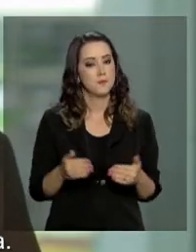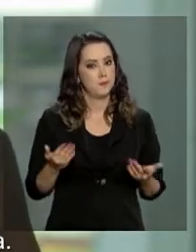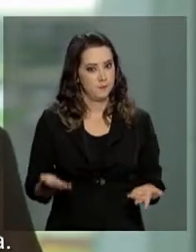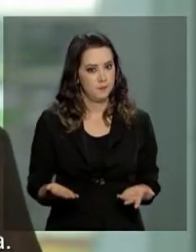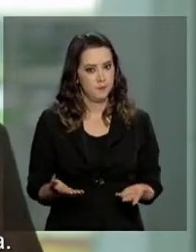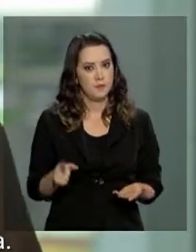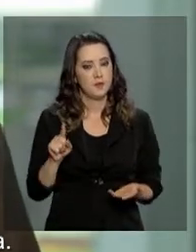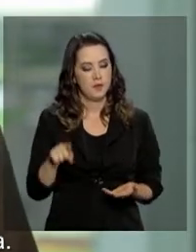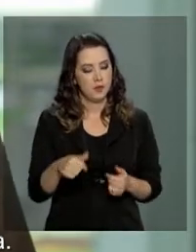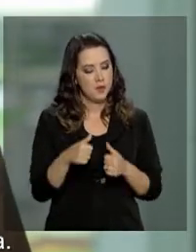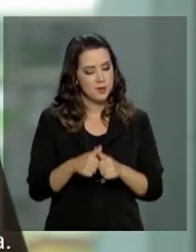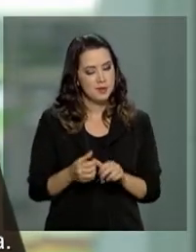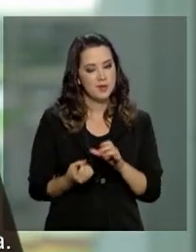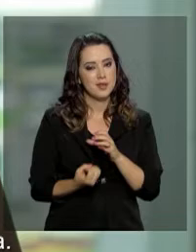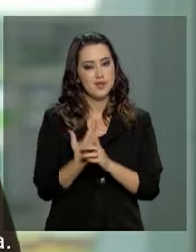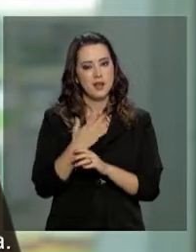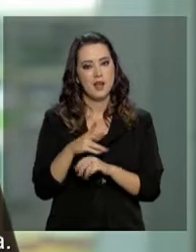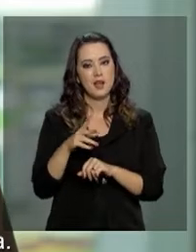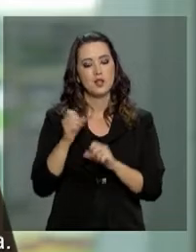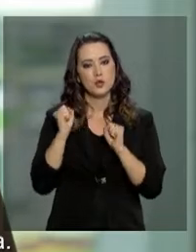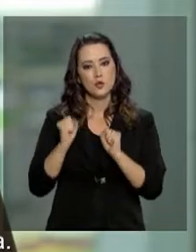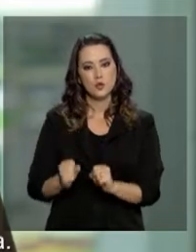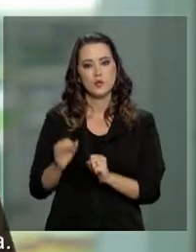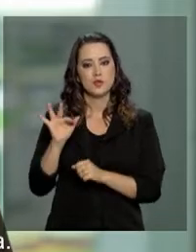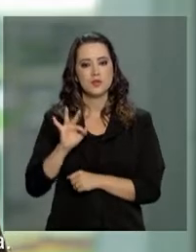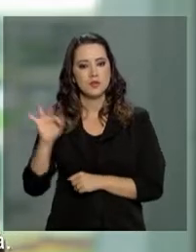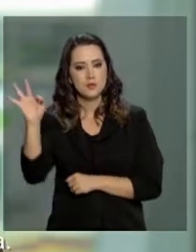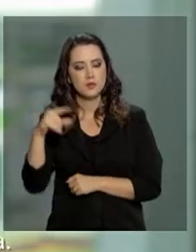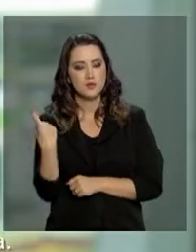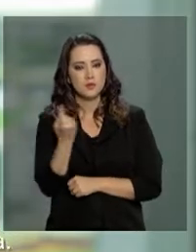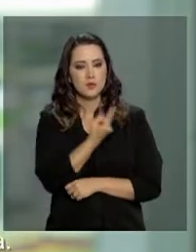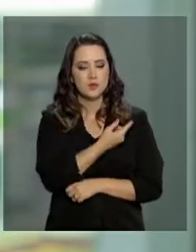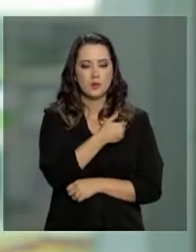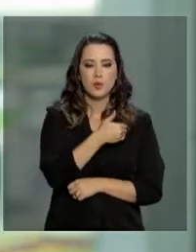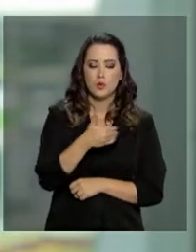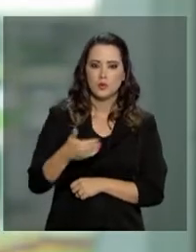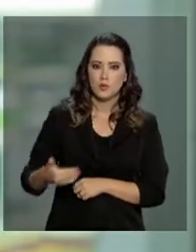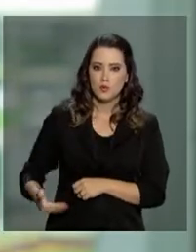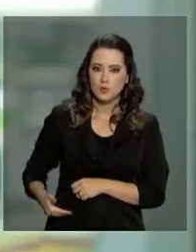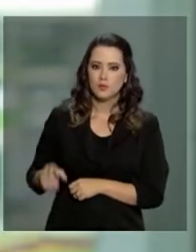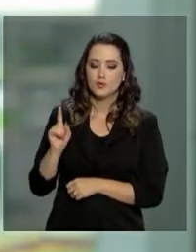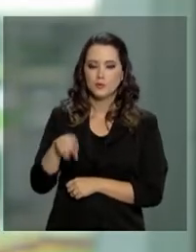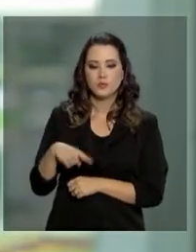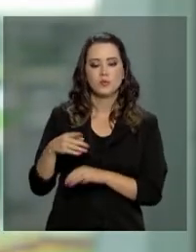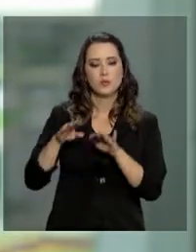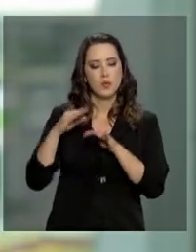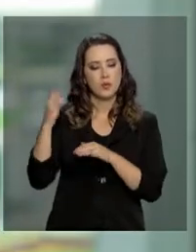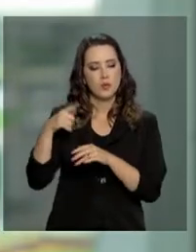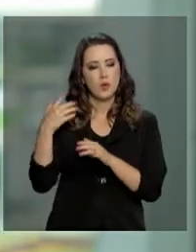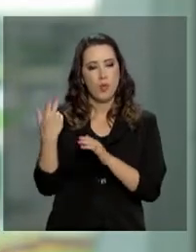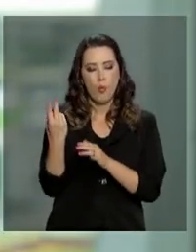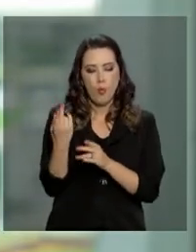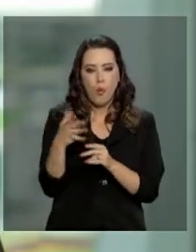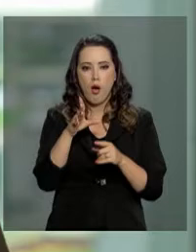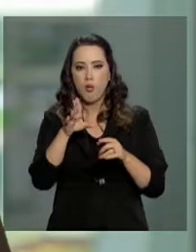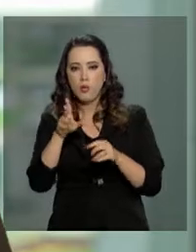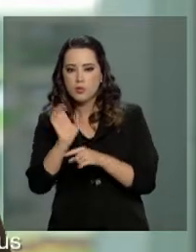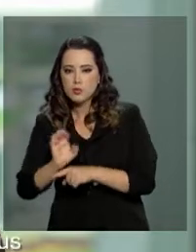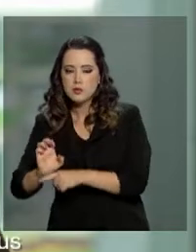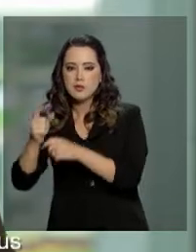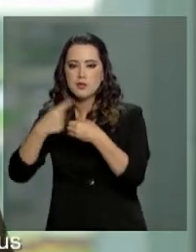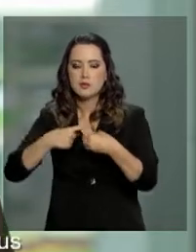Assim, ficaram constituídos os poderes federais de nossa República, modelo que se reproduziu em estados e